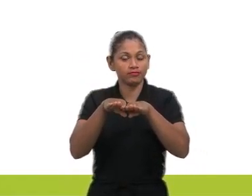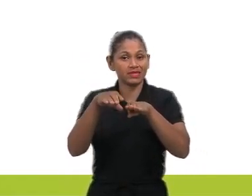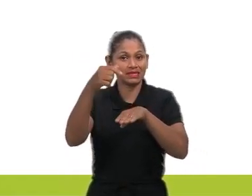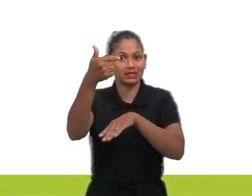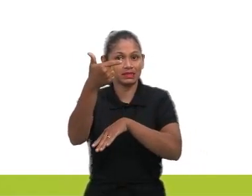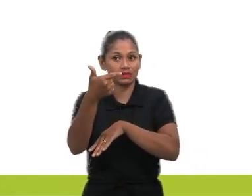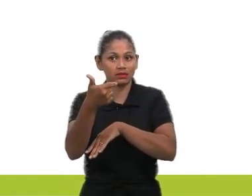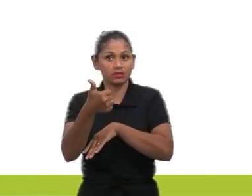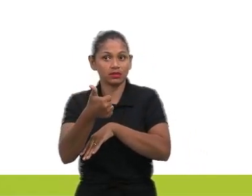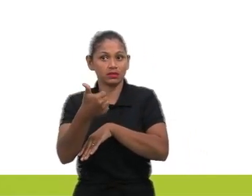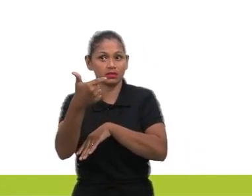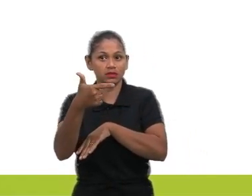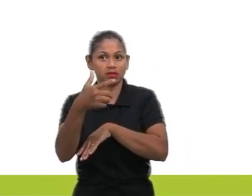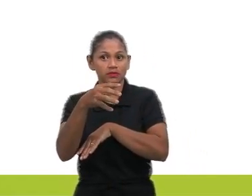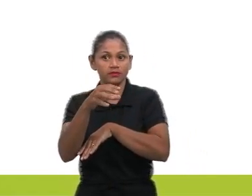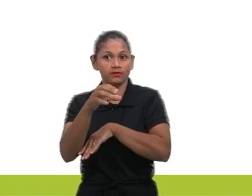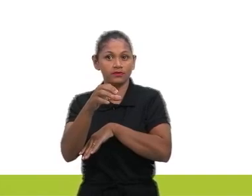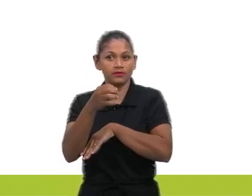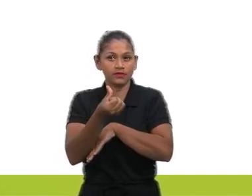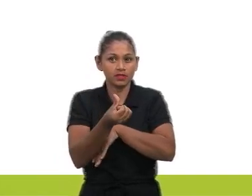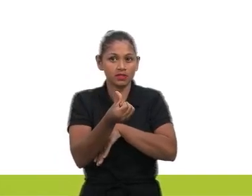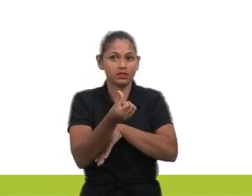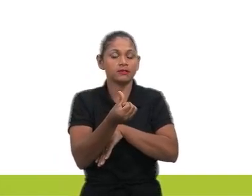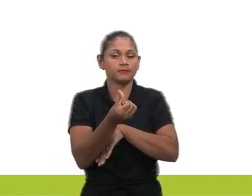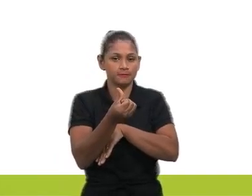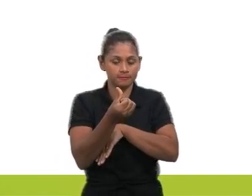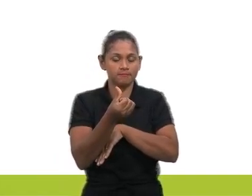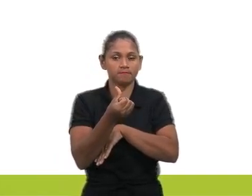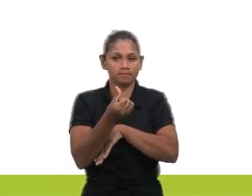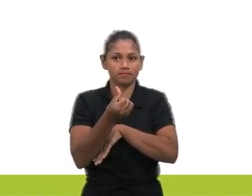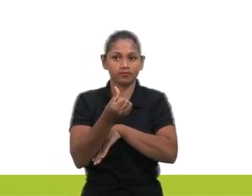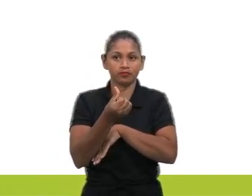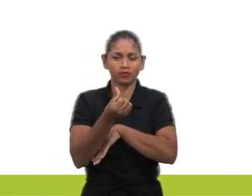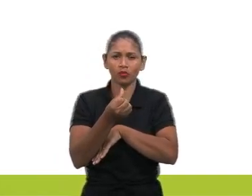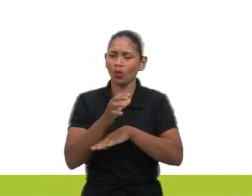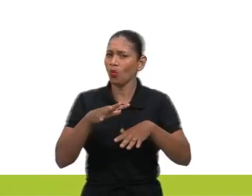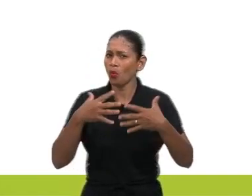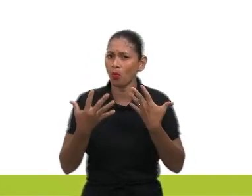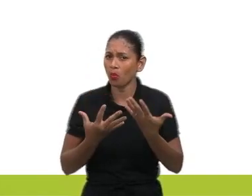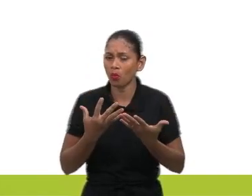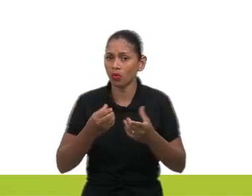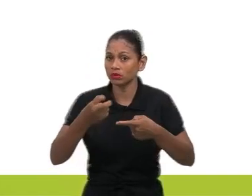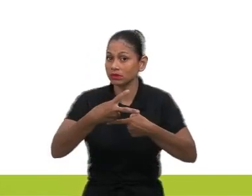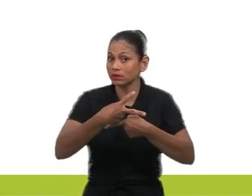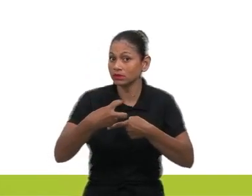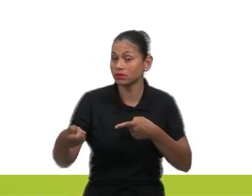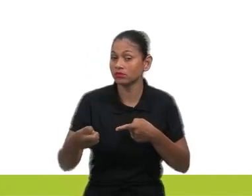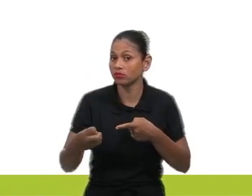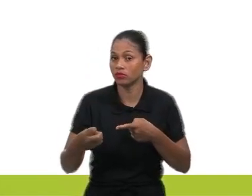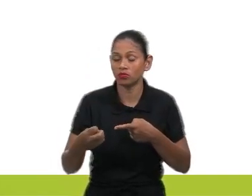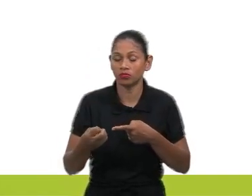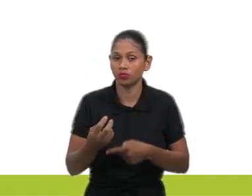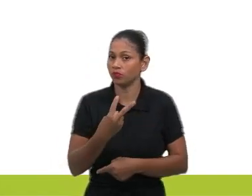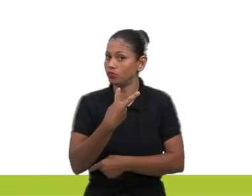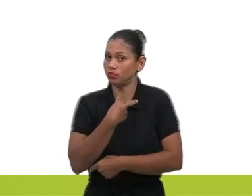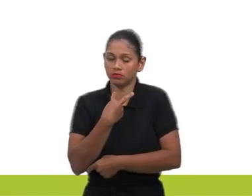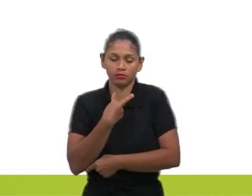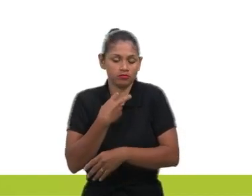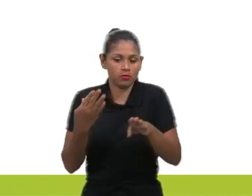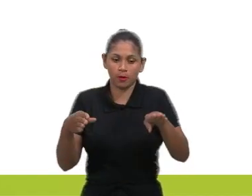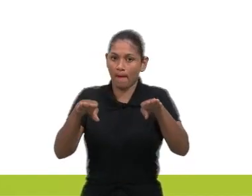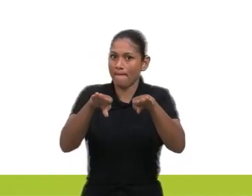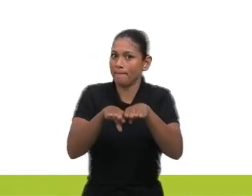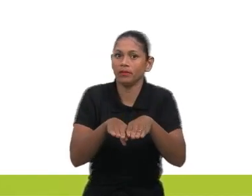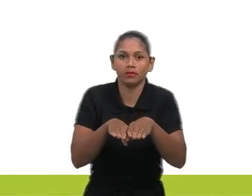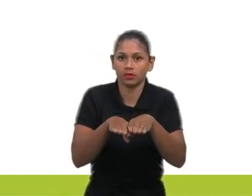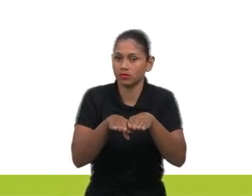saber quantos jogos teve, o número de jogos em que houve ganhador. Para ter ganhador, não pode ter empate. Então, você vai pegar